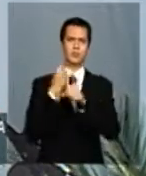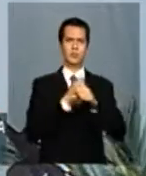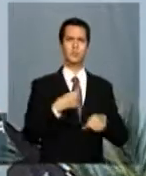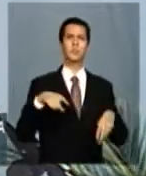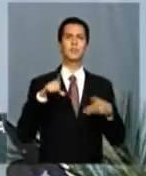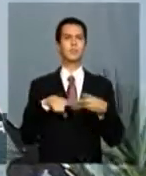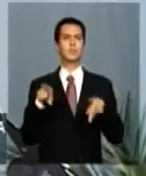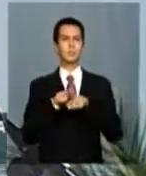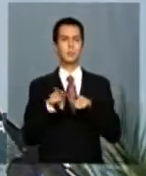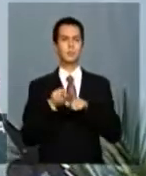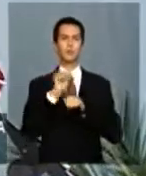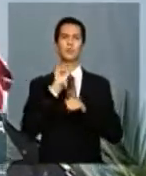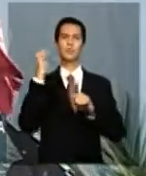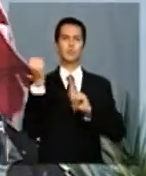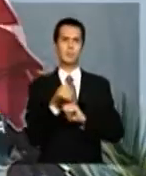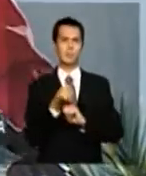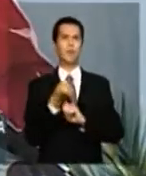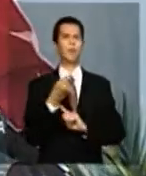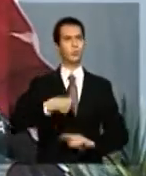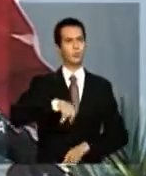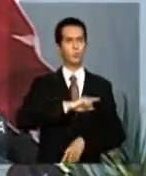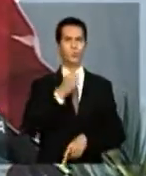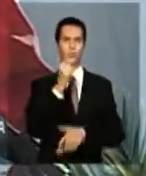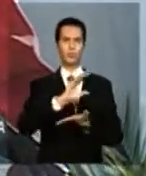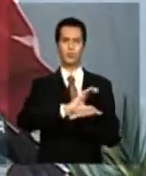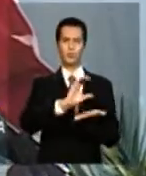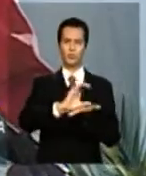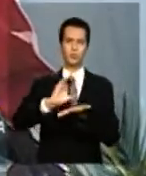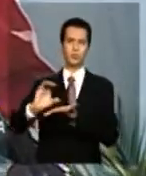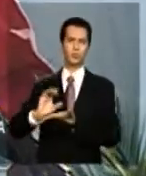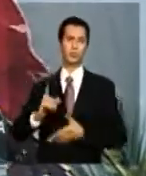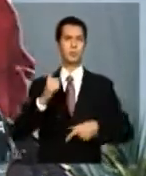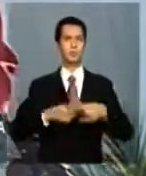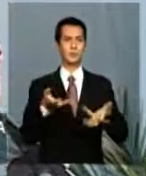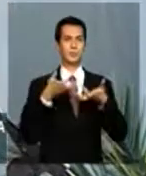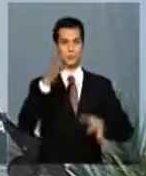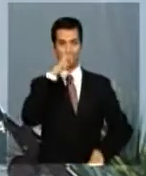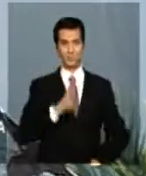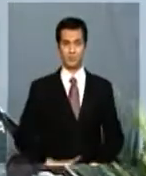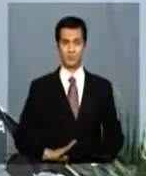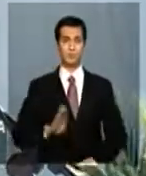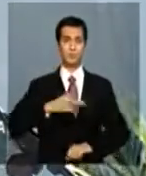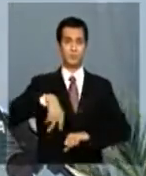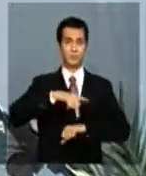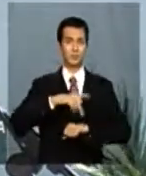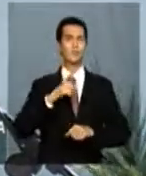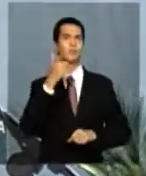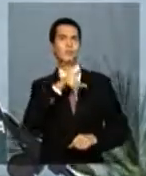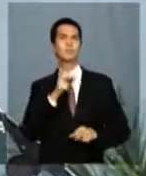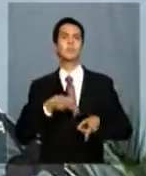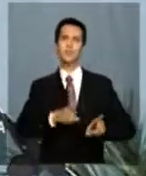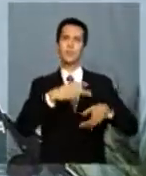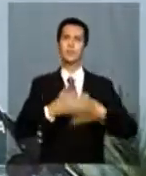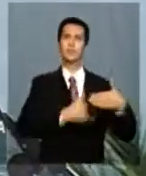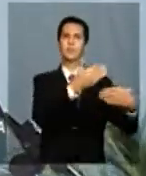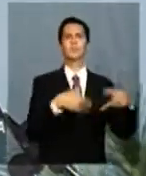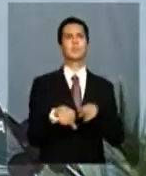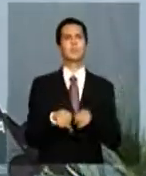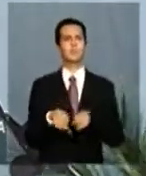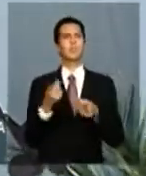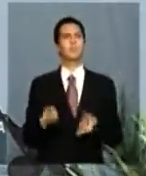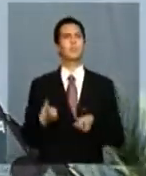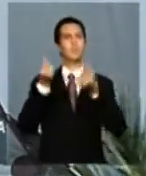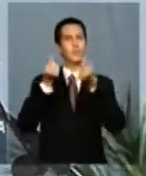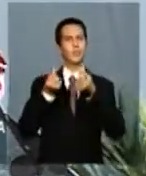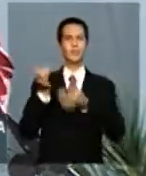atividades sociais necessárias para que o nosso país seja um país que, ao mesmo tempo que cresce, distribua sua